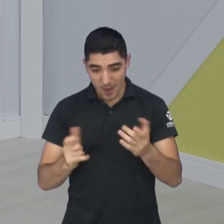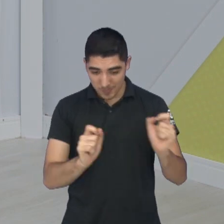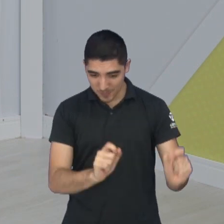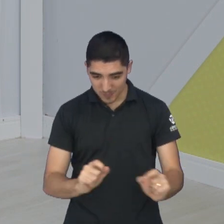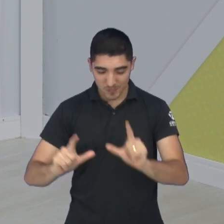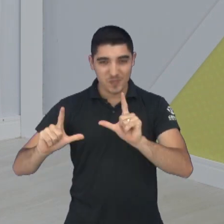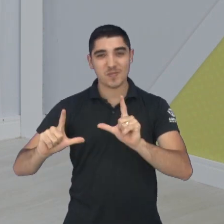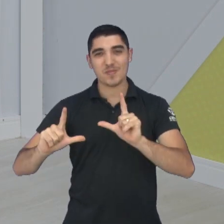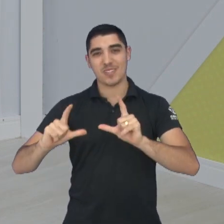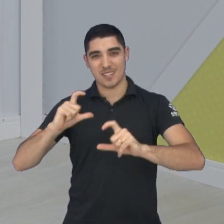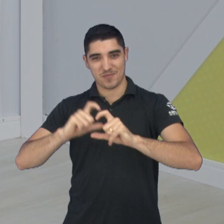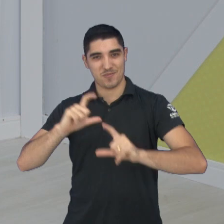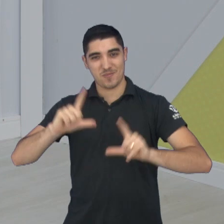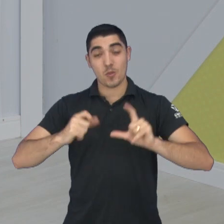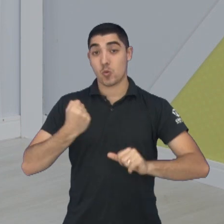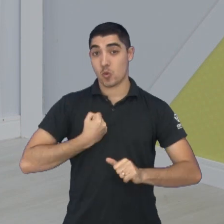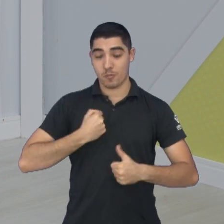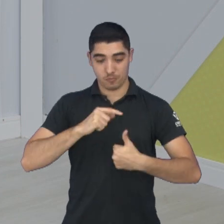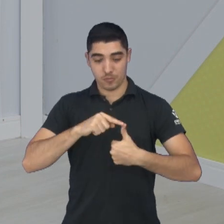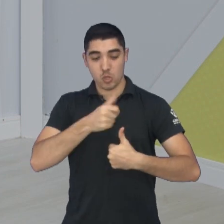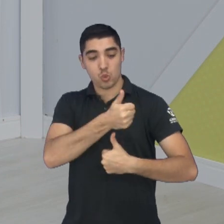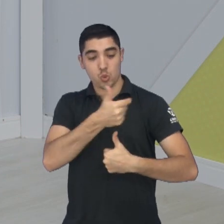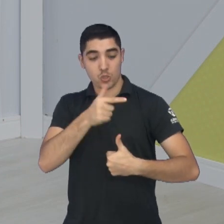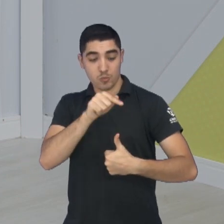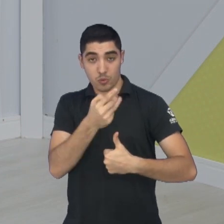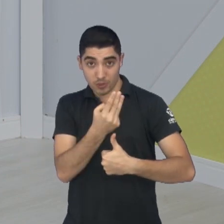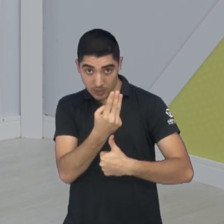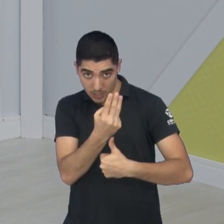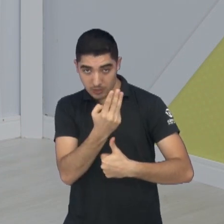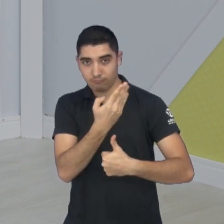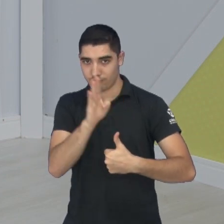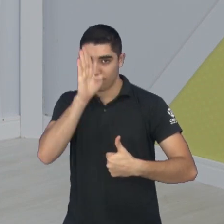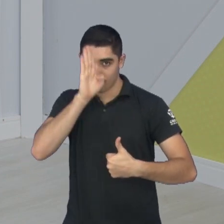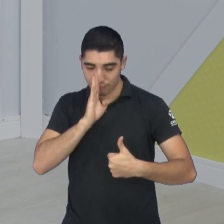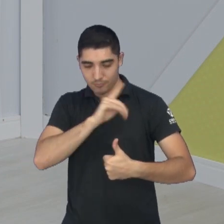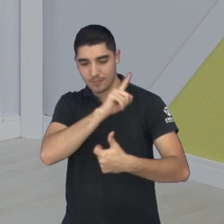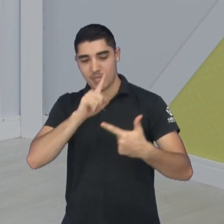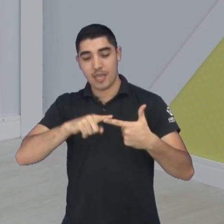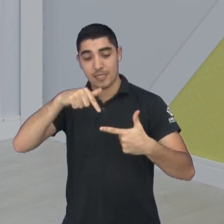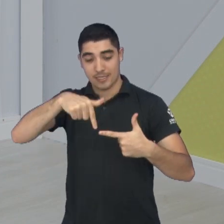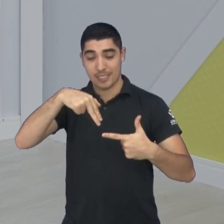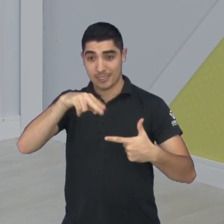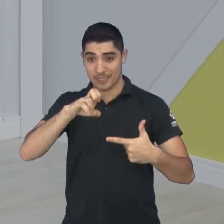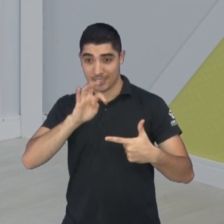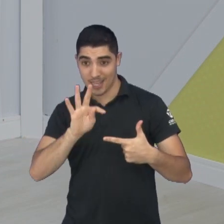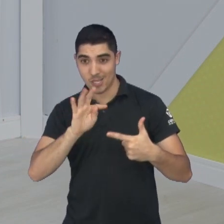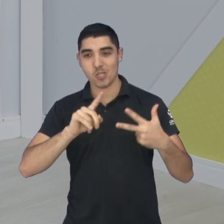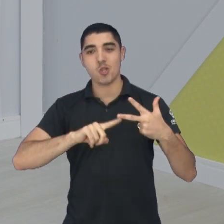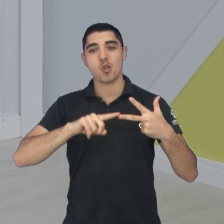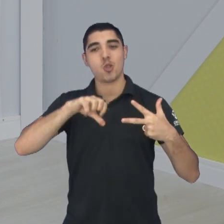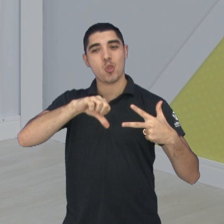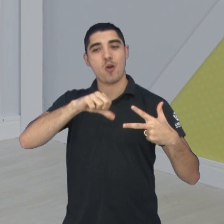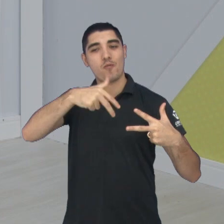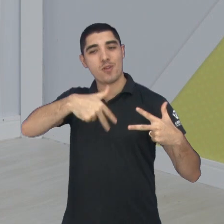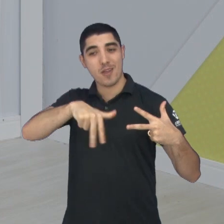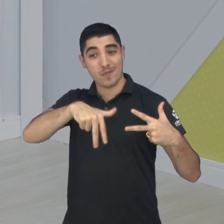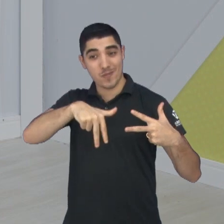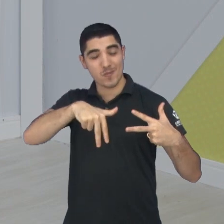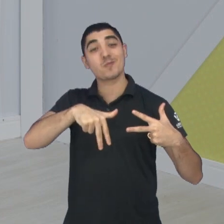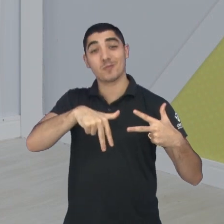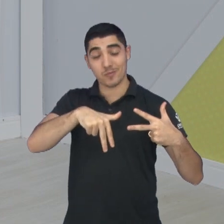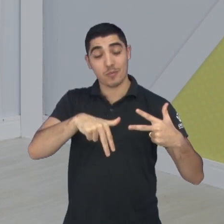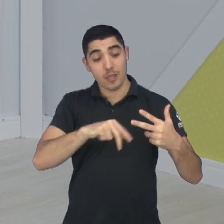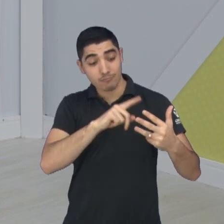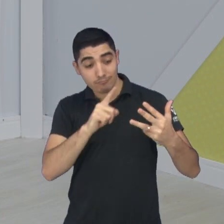de São José dos Campos, pelo canal 12.3 em TV aberta, além do canal 7 da NET e 9 da Vivo TV. Estamos também